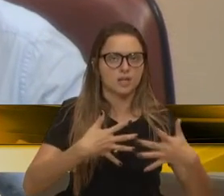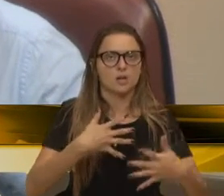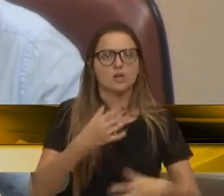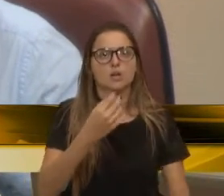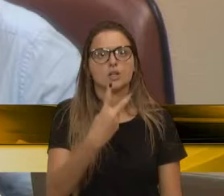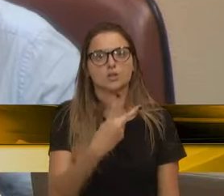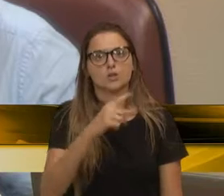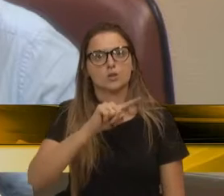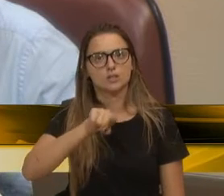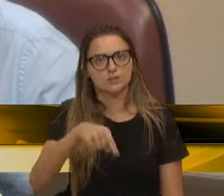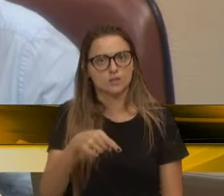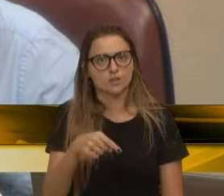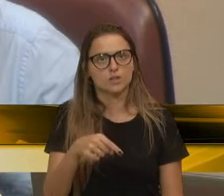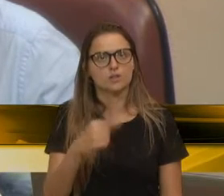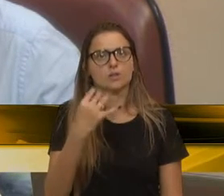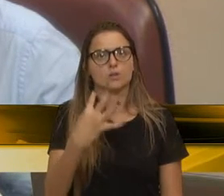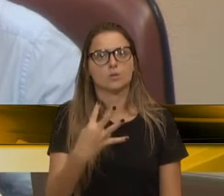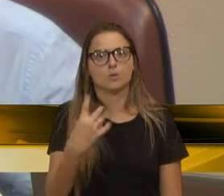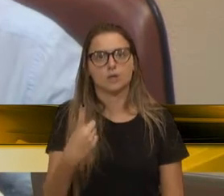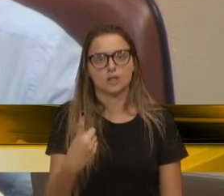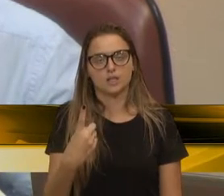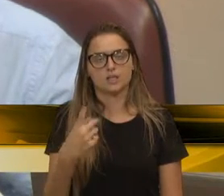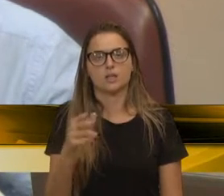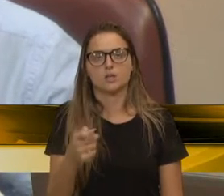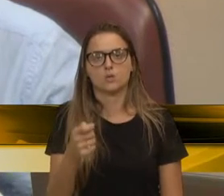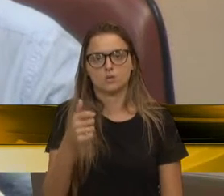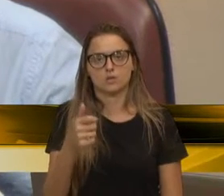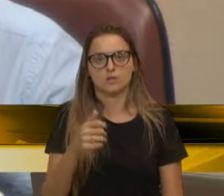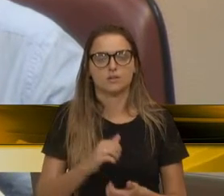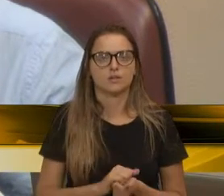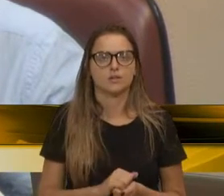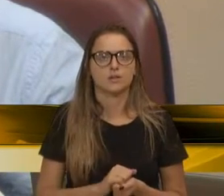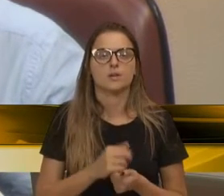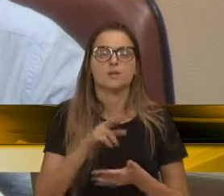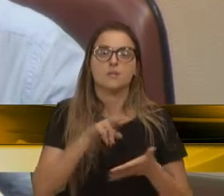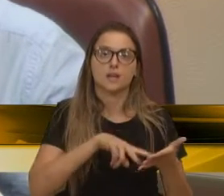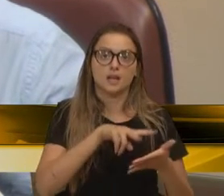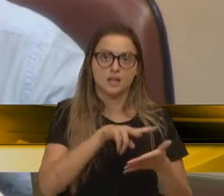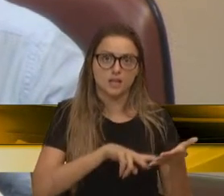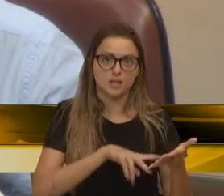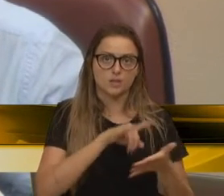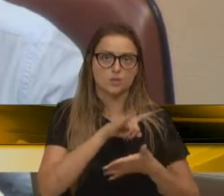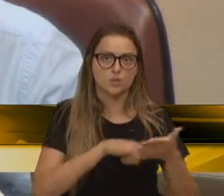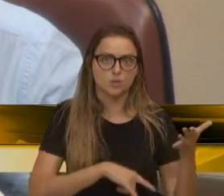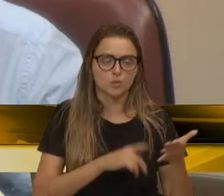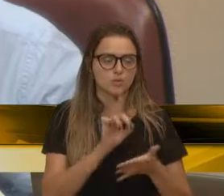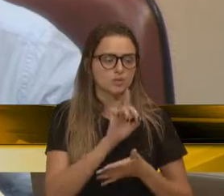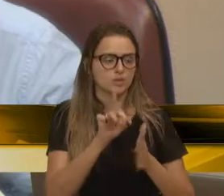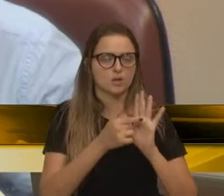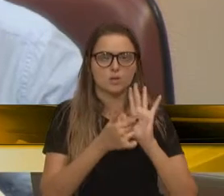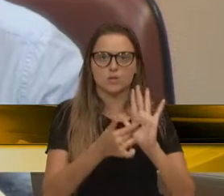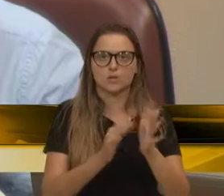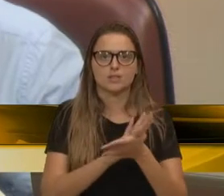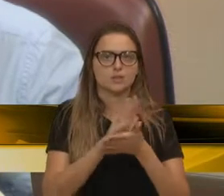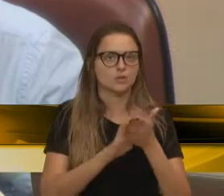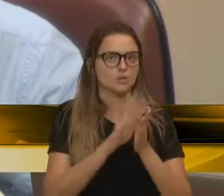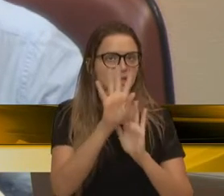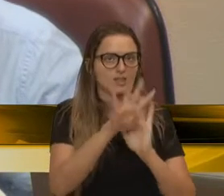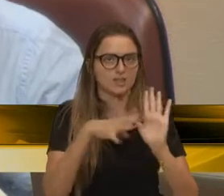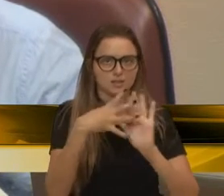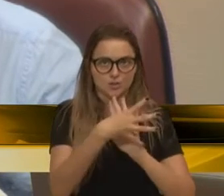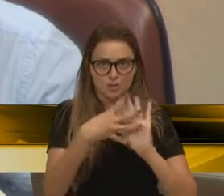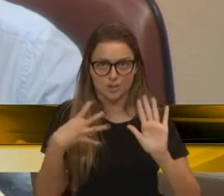r$2 41 05 centavos e o relator-revisor sem apresentar uma planilha tarifária